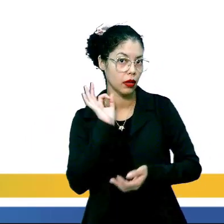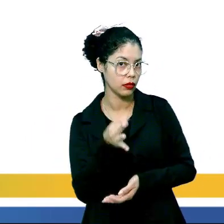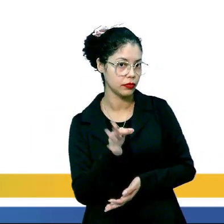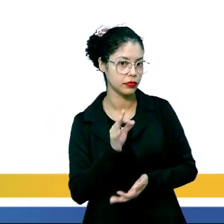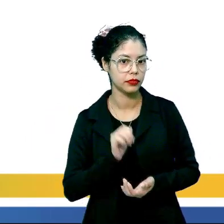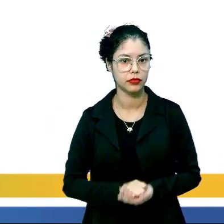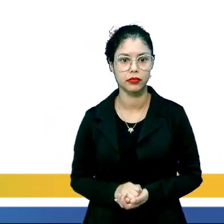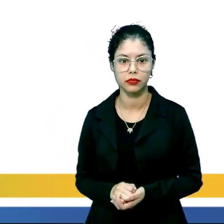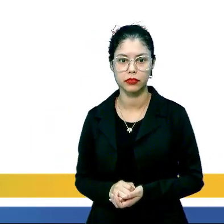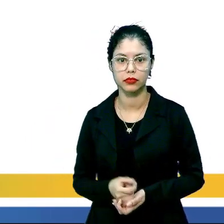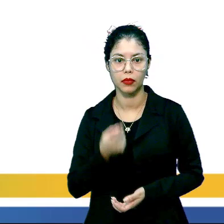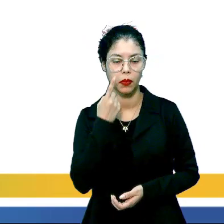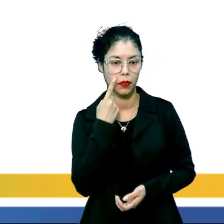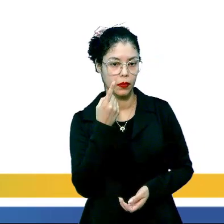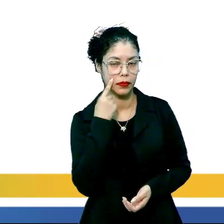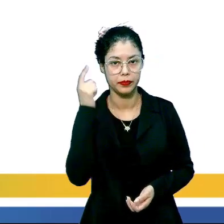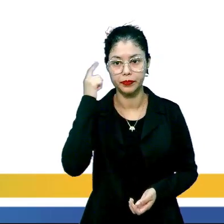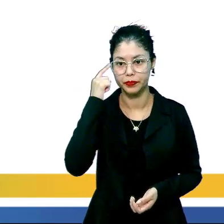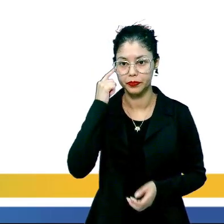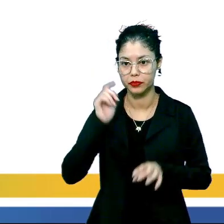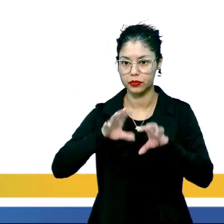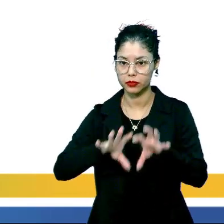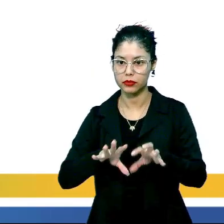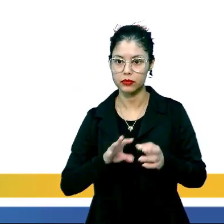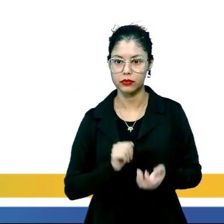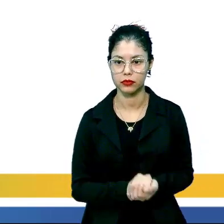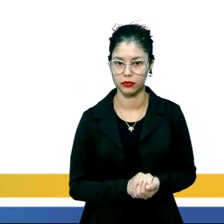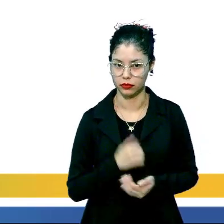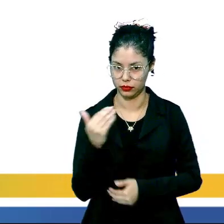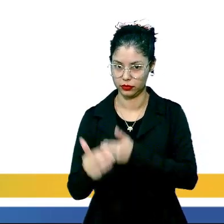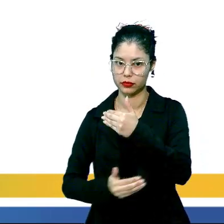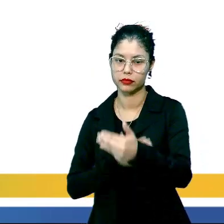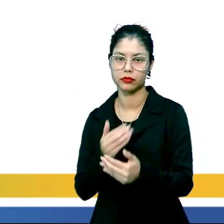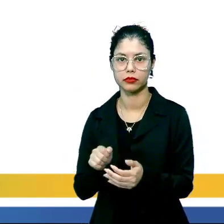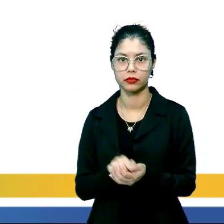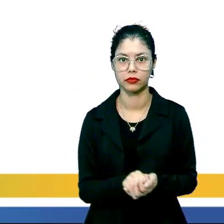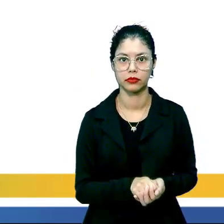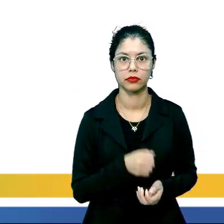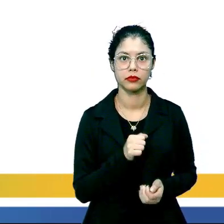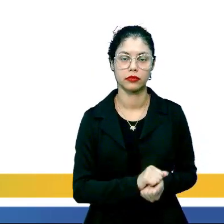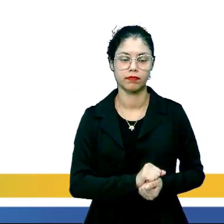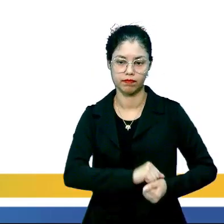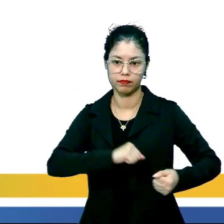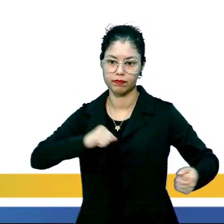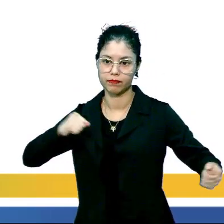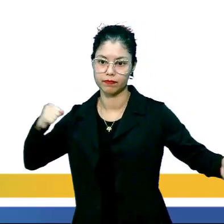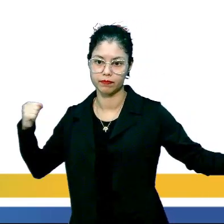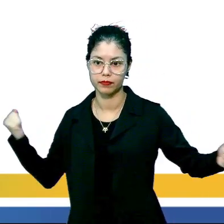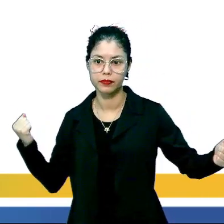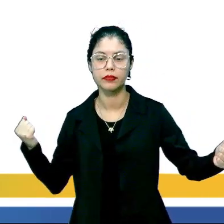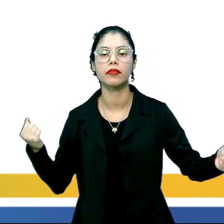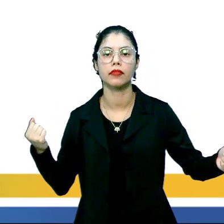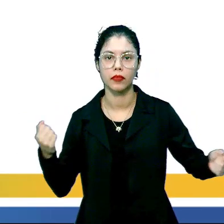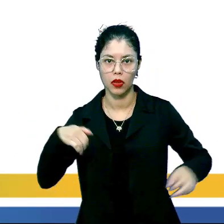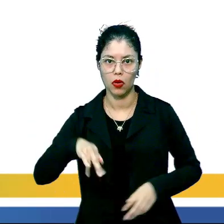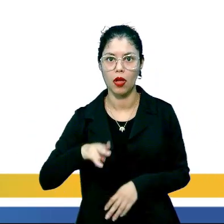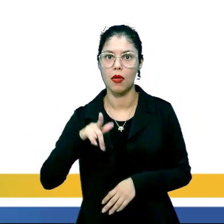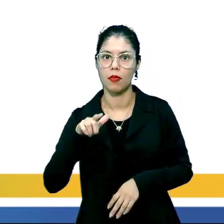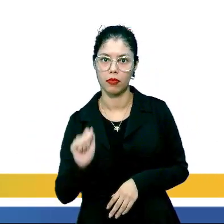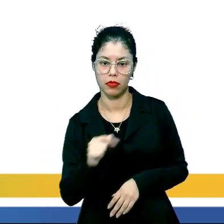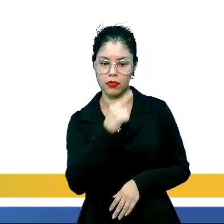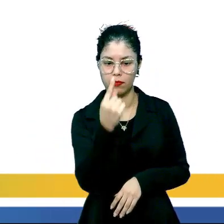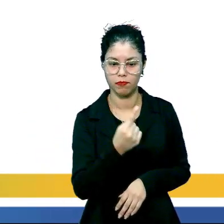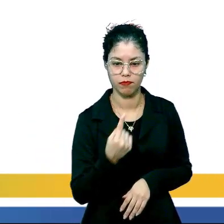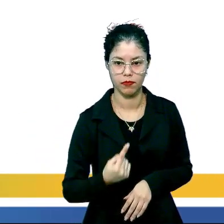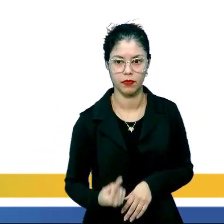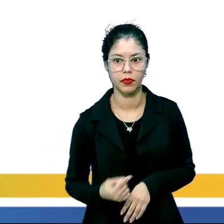correto? Olhando, pensando nisso, né? No processo de você puxar, esticar, né? Uma mola, qual